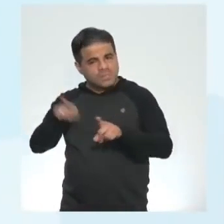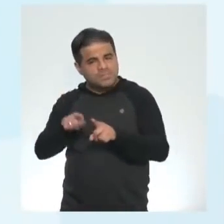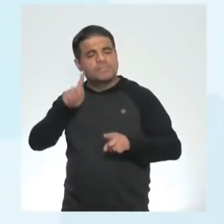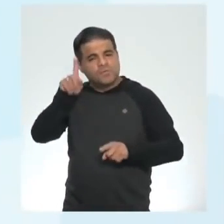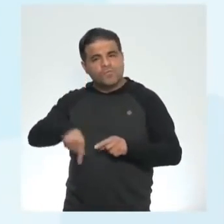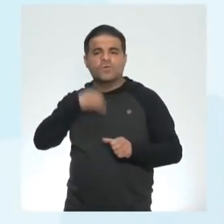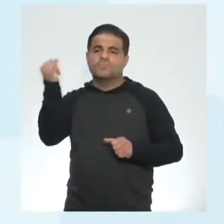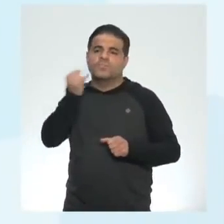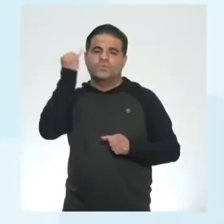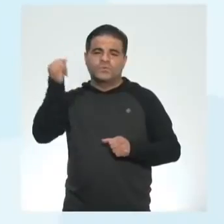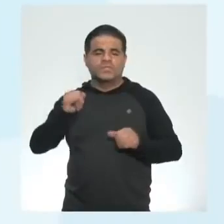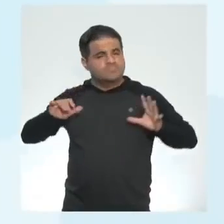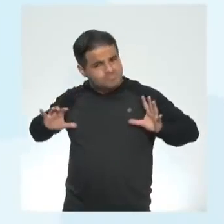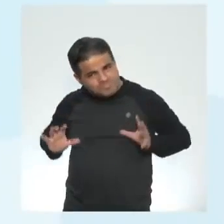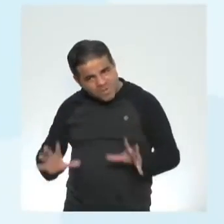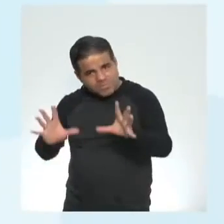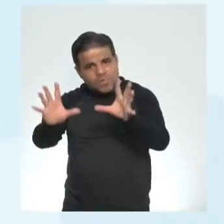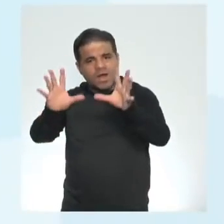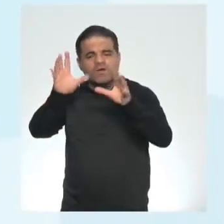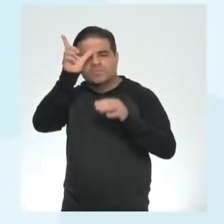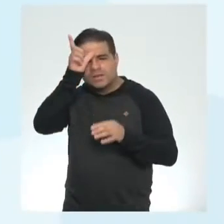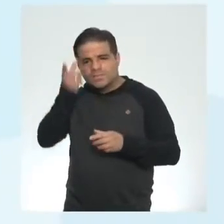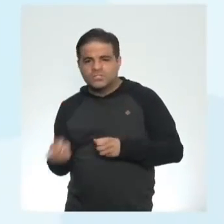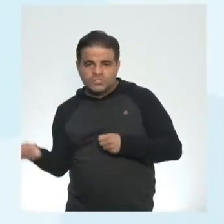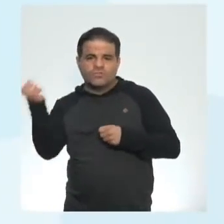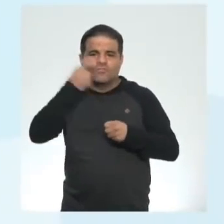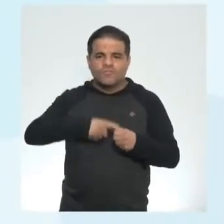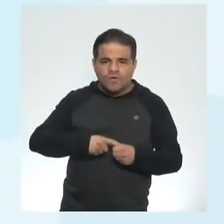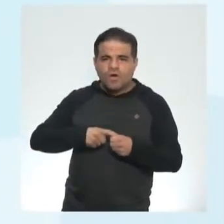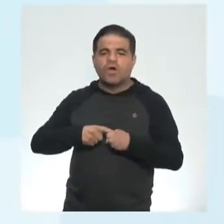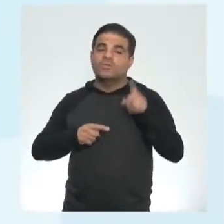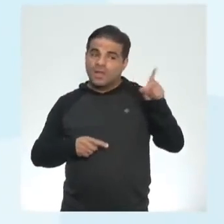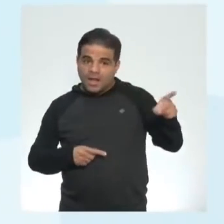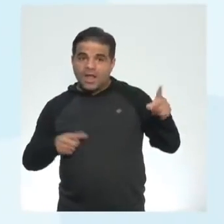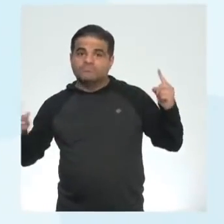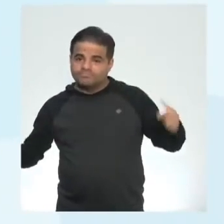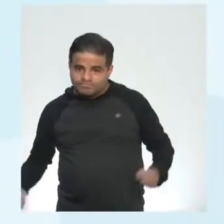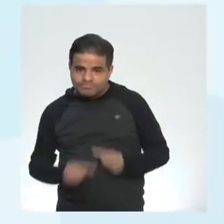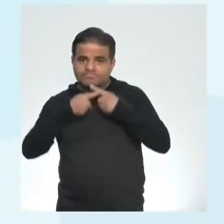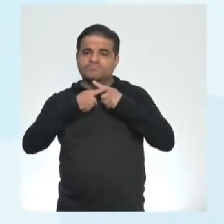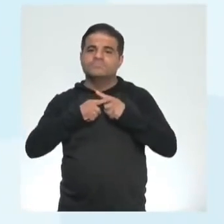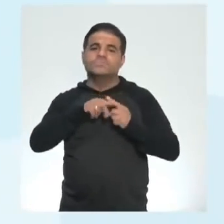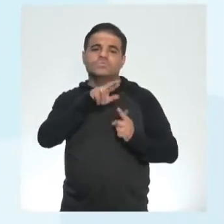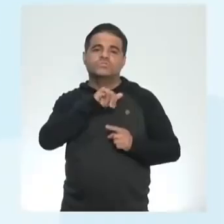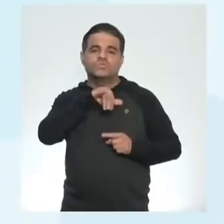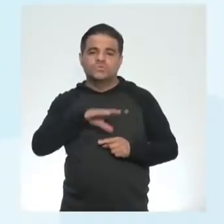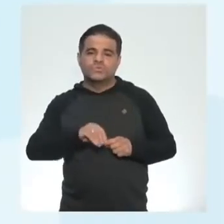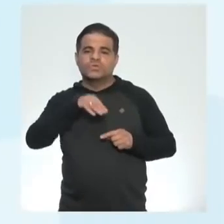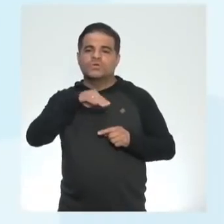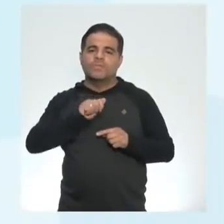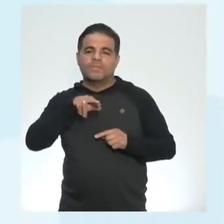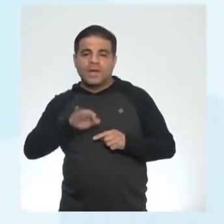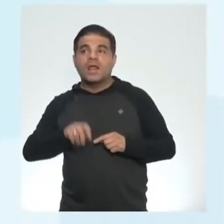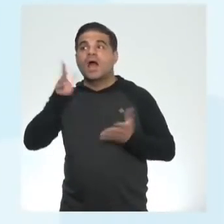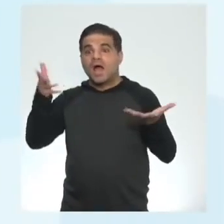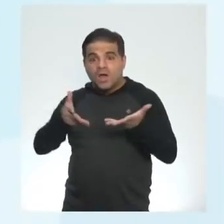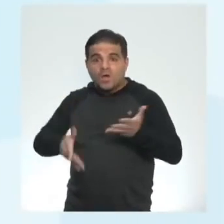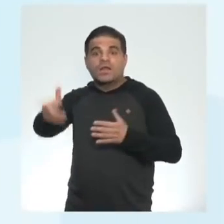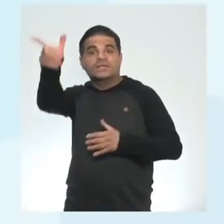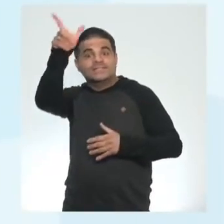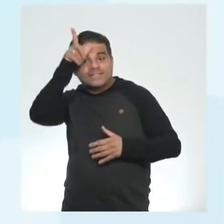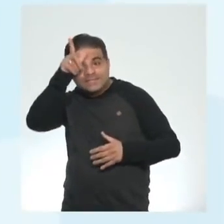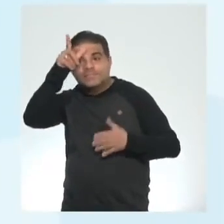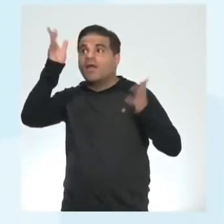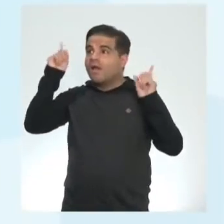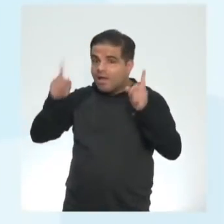foi importante para empurrar os alemães de volta na batalha do Rio Marne. Portanto, agora são os alemães